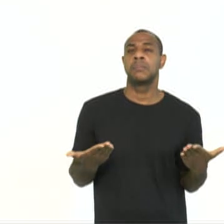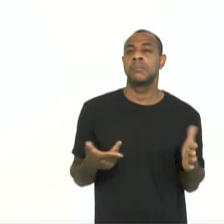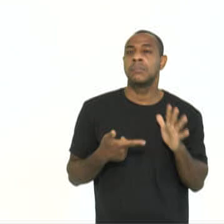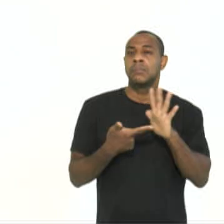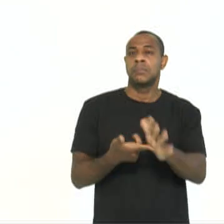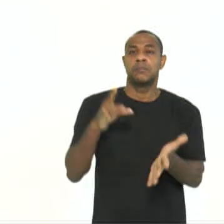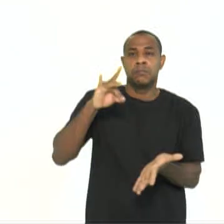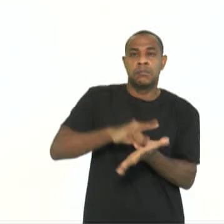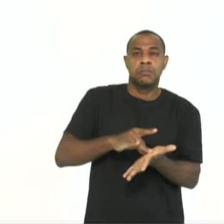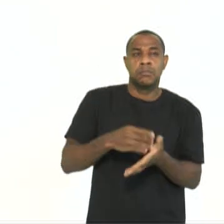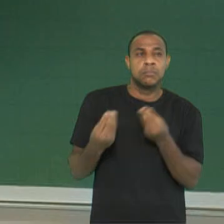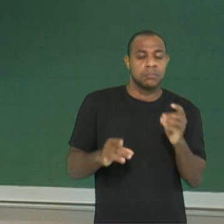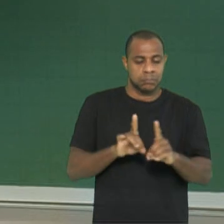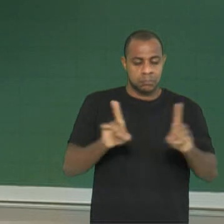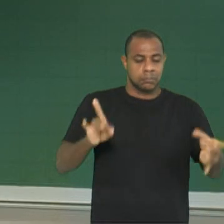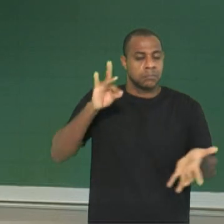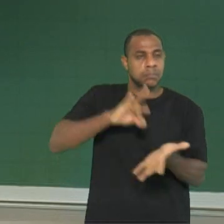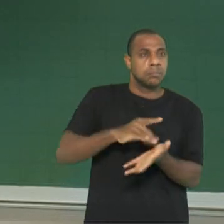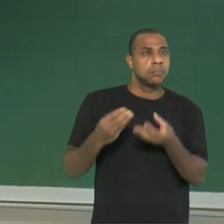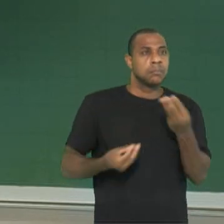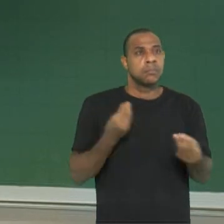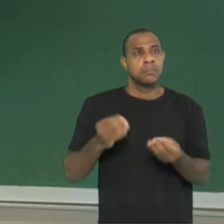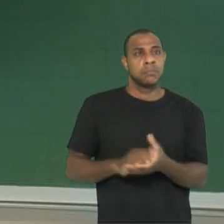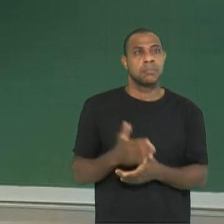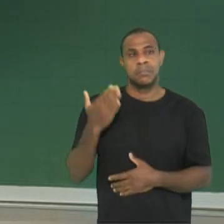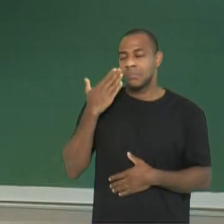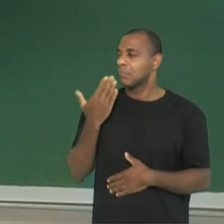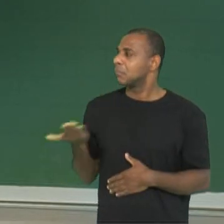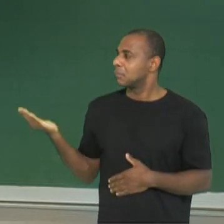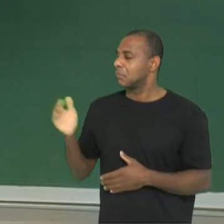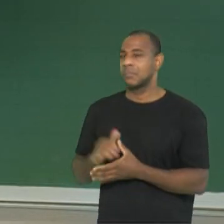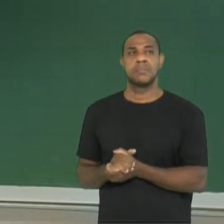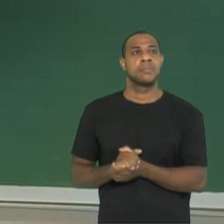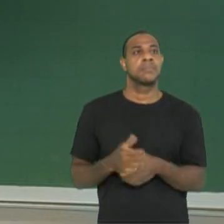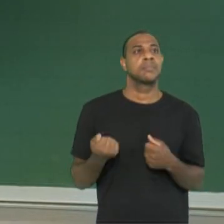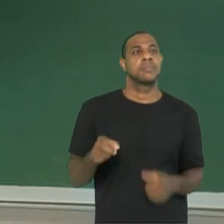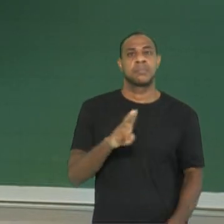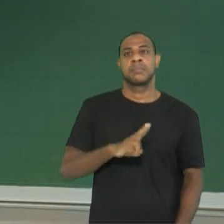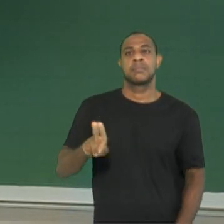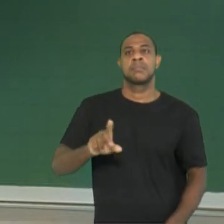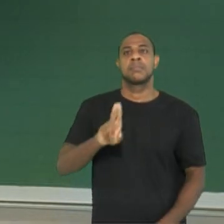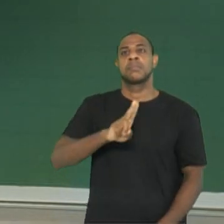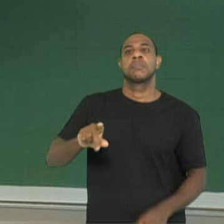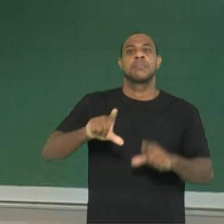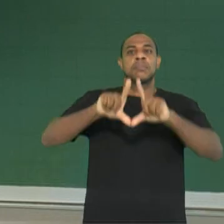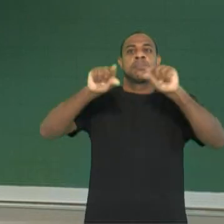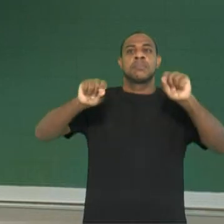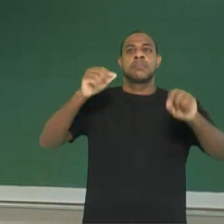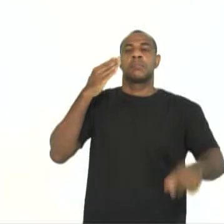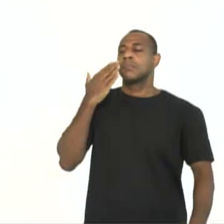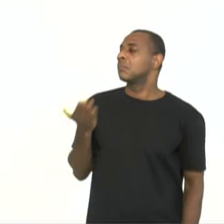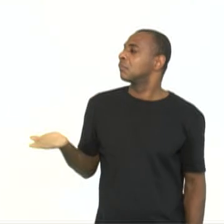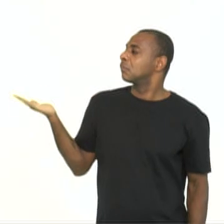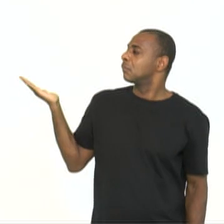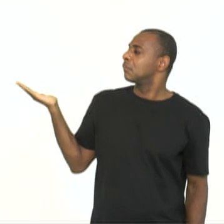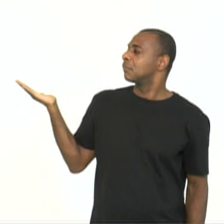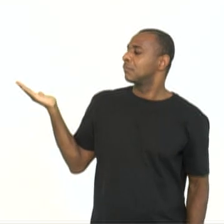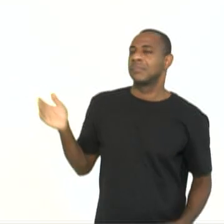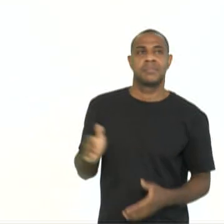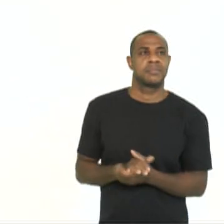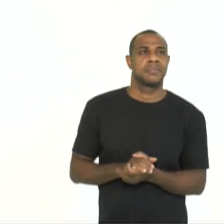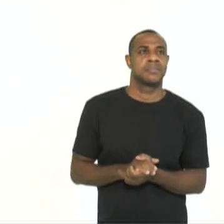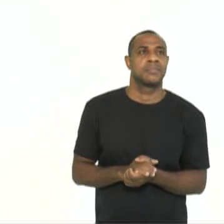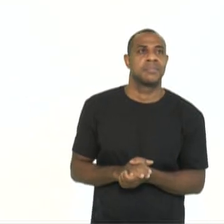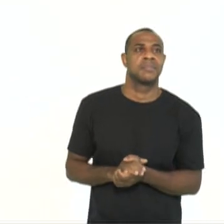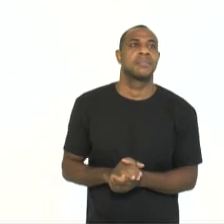essas localidades? Como que a gente vai descobrir isso? Aí a gente vai precisar usar esta fórmula que está aparecendo na sua tela.